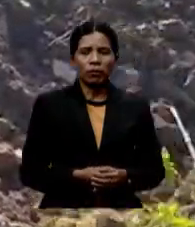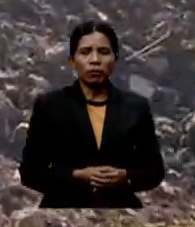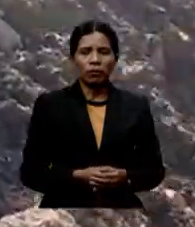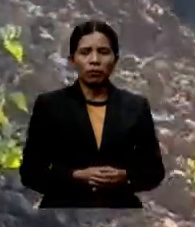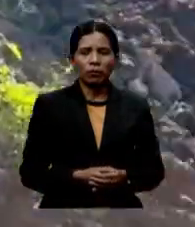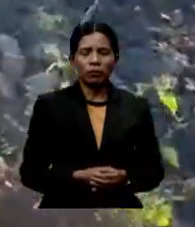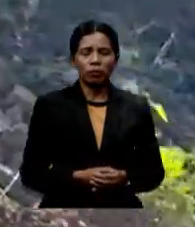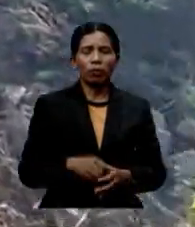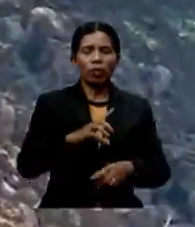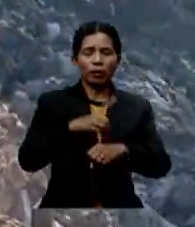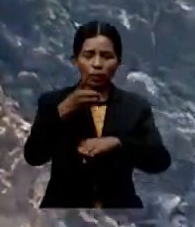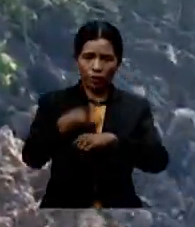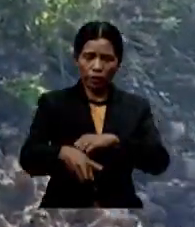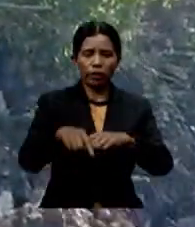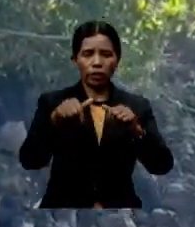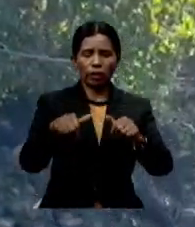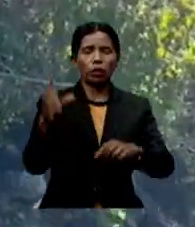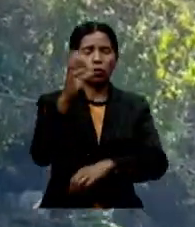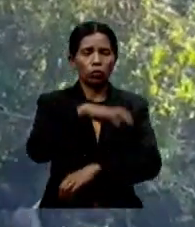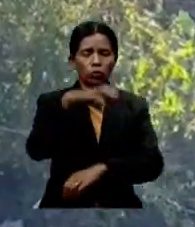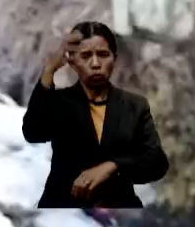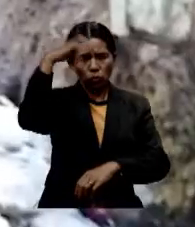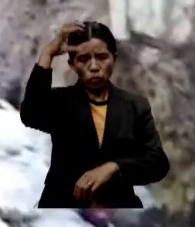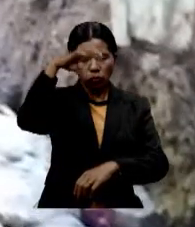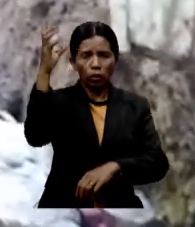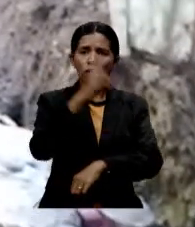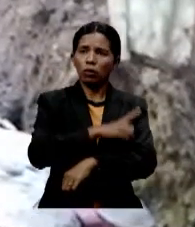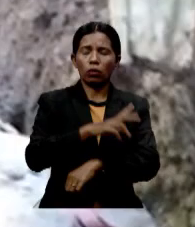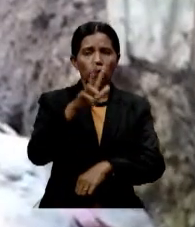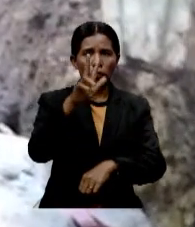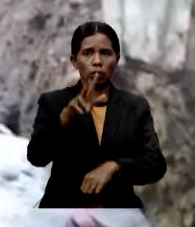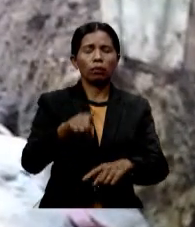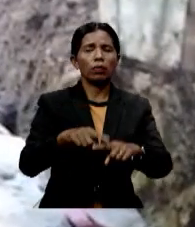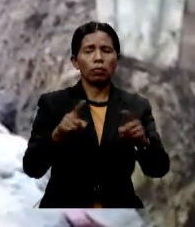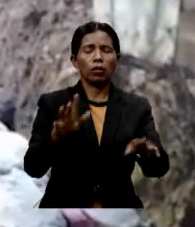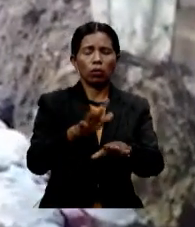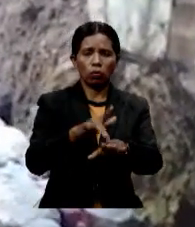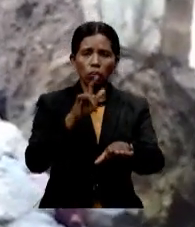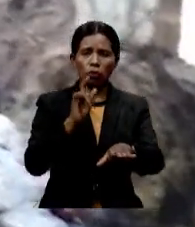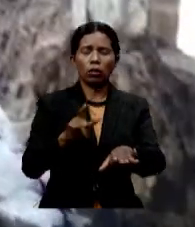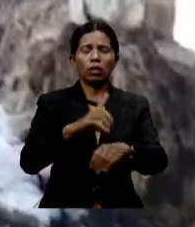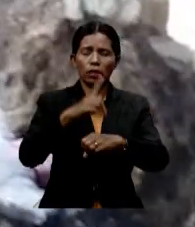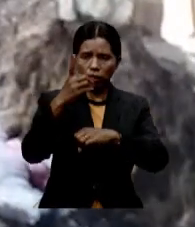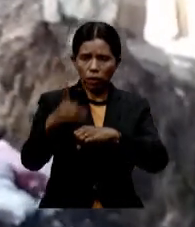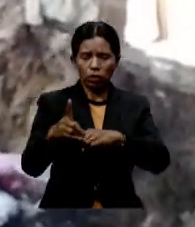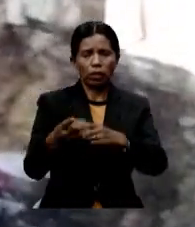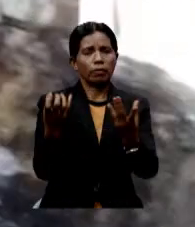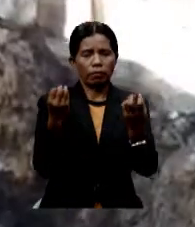Inundação, né? Urang Lorontolo, mas bem afetado nem Macas, quase